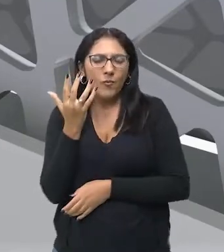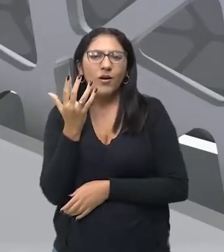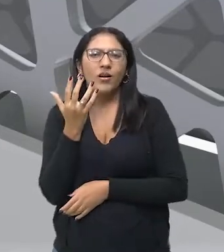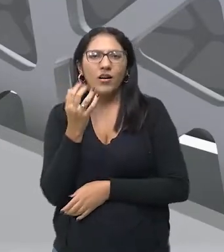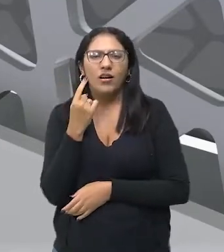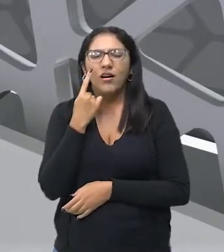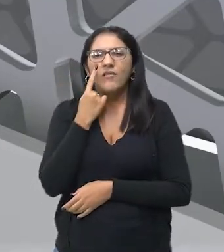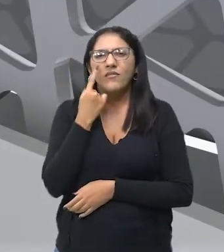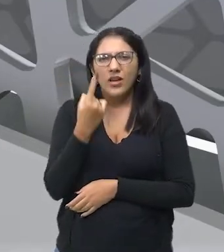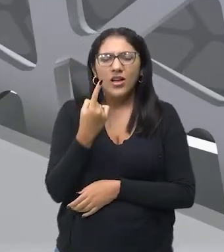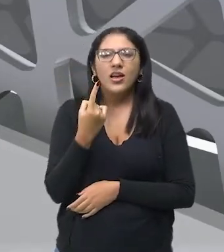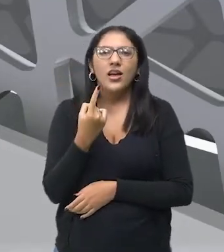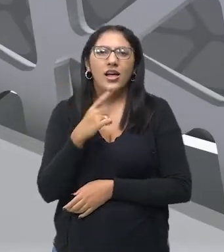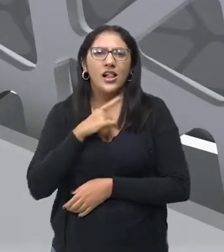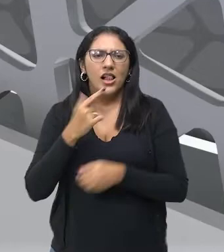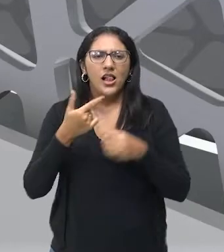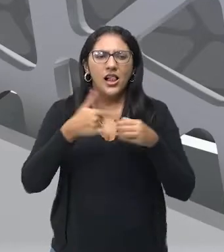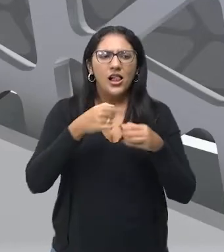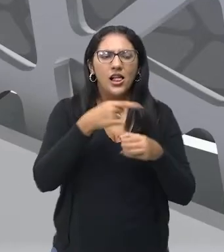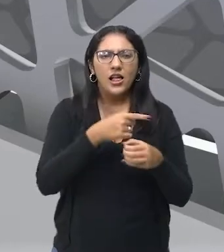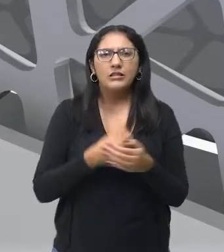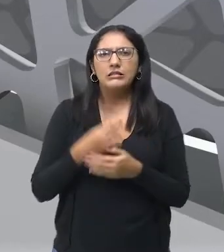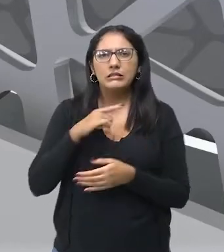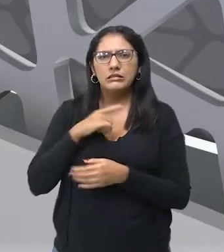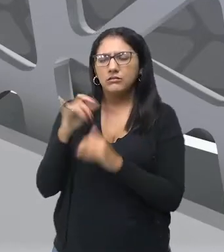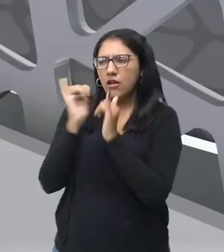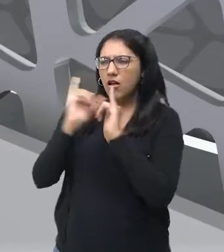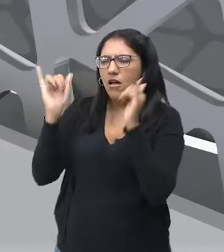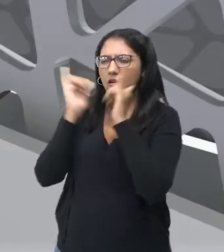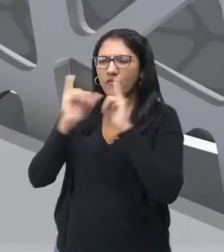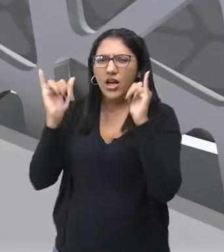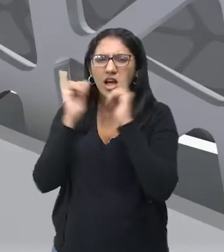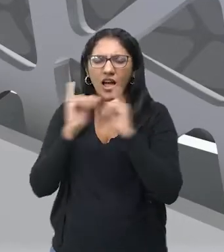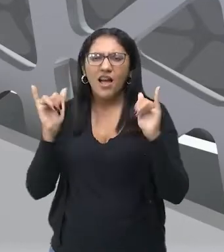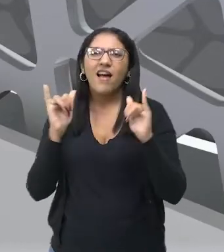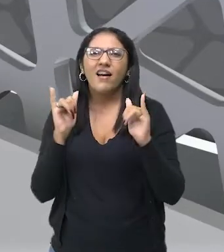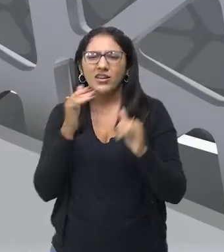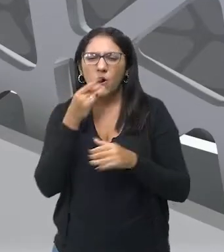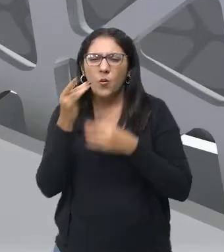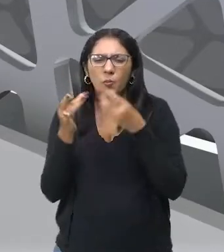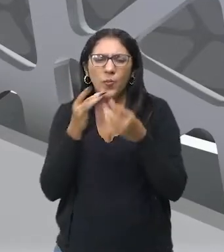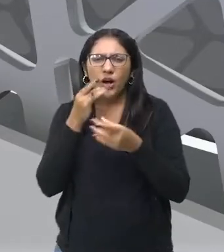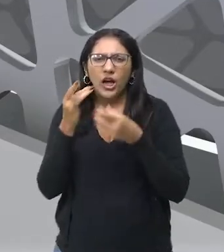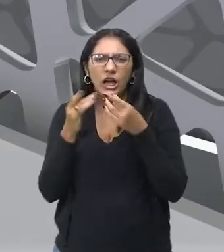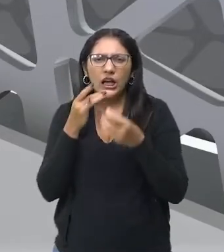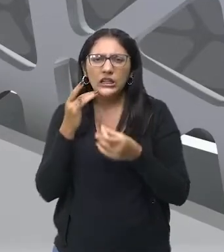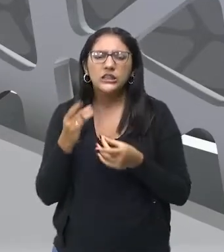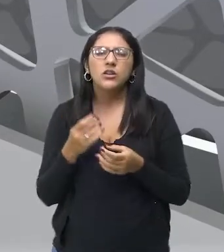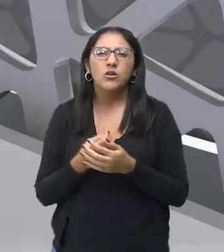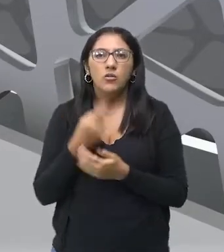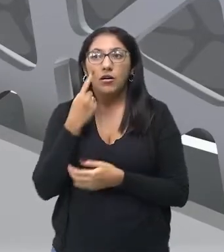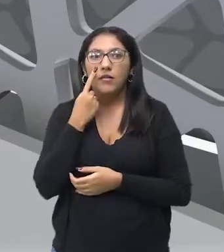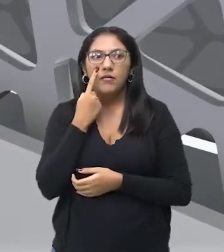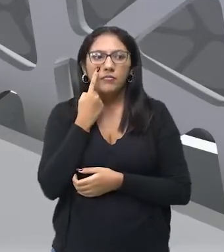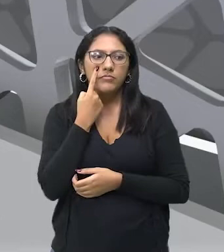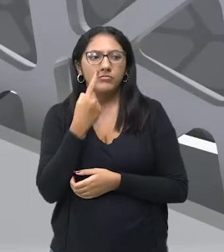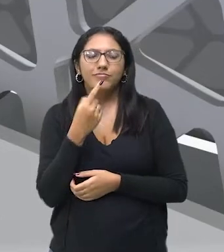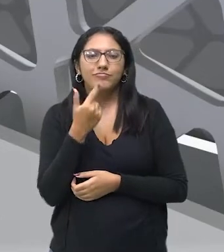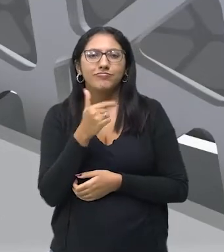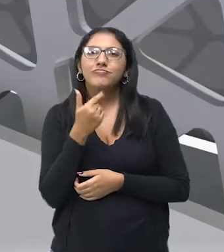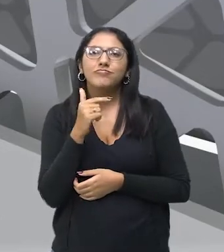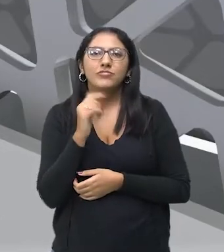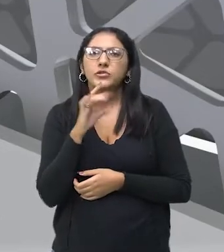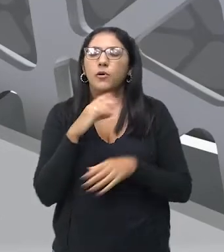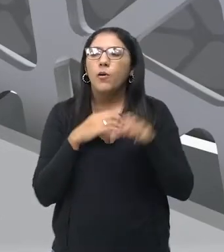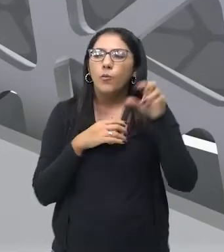o assalto ocorreu, espalha a notícia, entre aspas, de que o assalto efetivamente aconteceu.